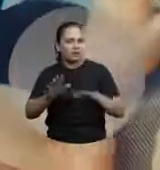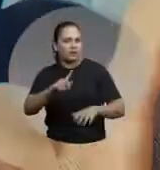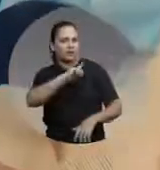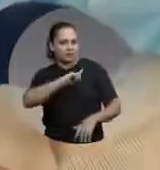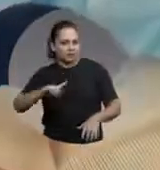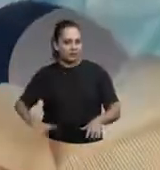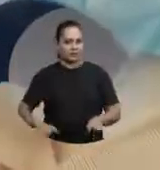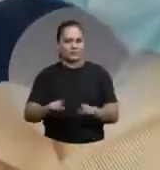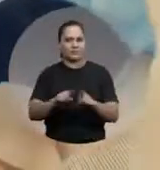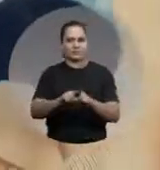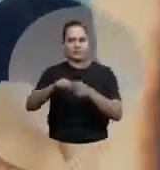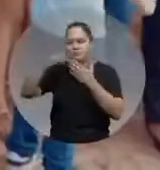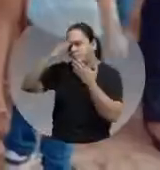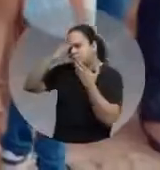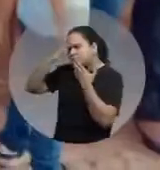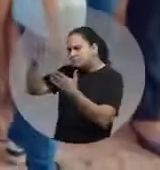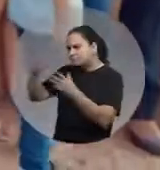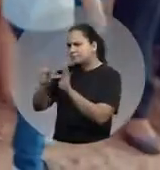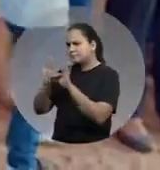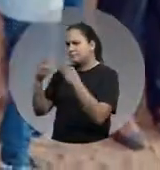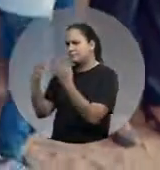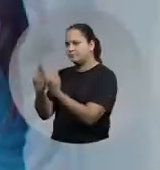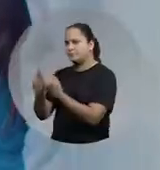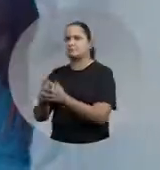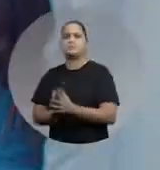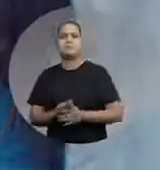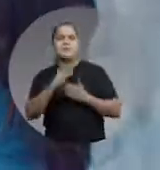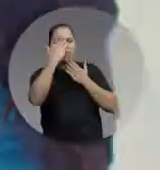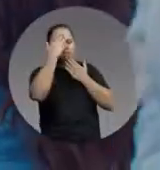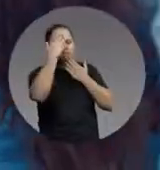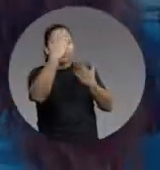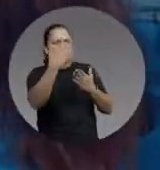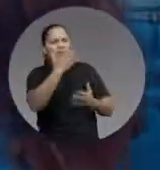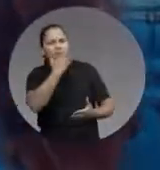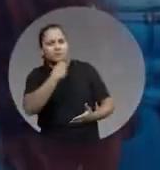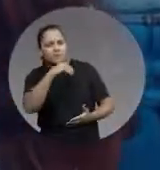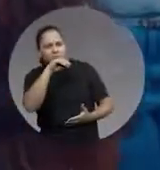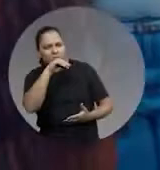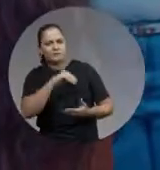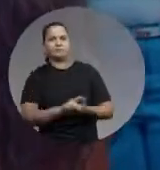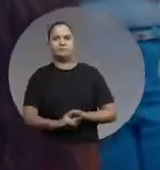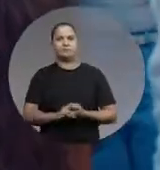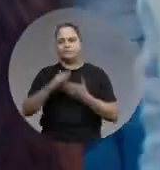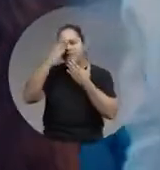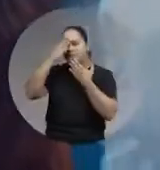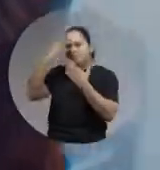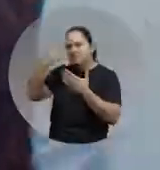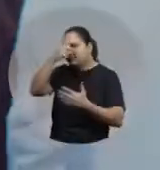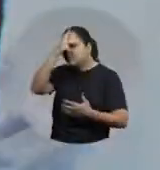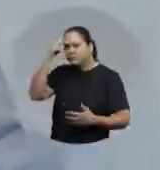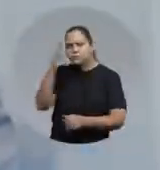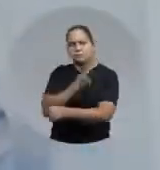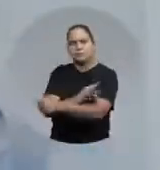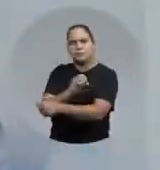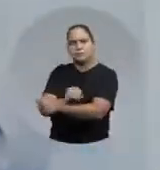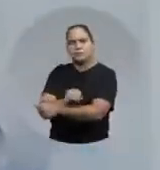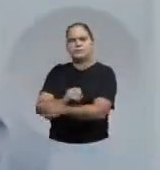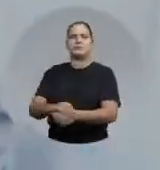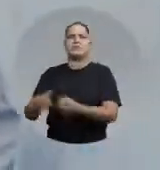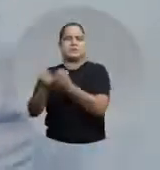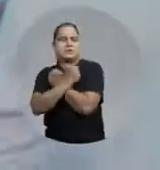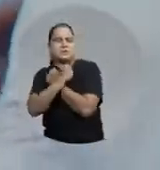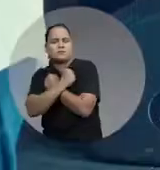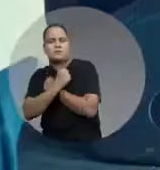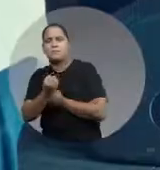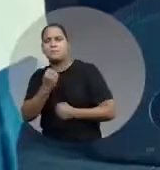Eu quero agradecer a minha família e agradecer ao meu pai. Agradecer aos tocantinenses que nos acolheram tão bem nos